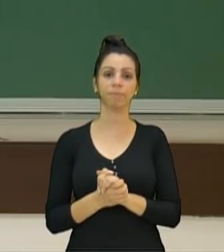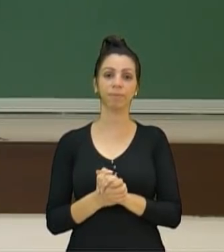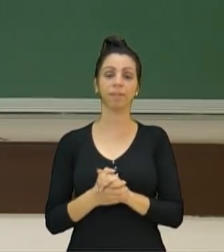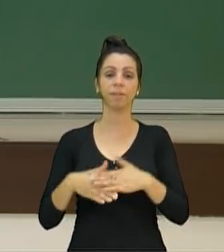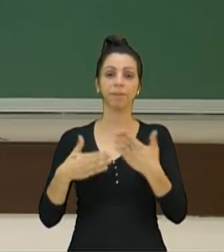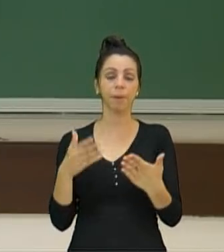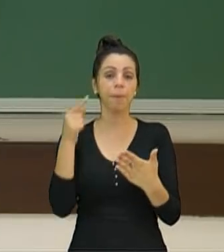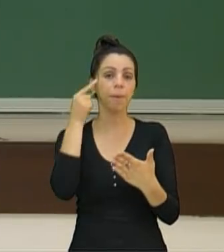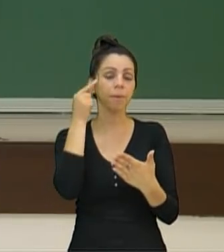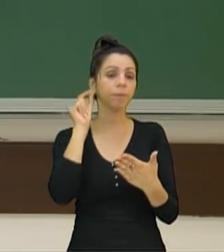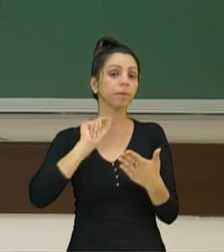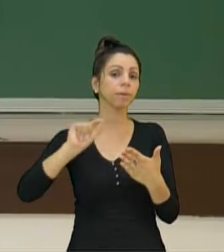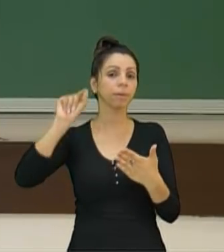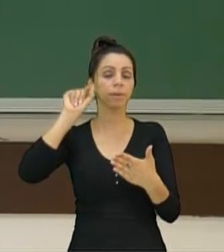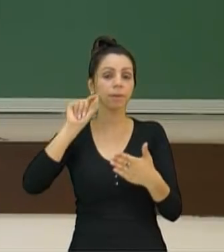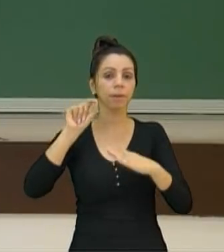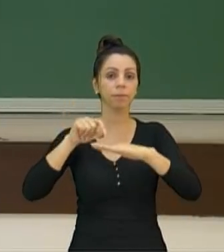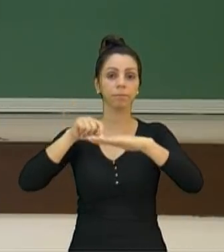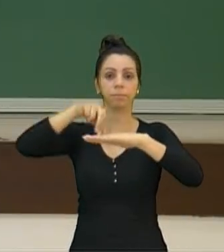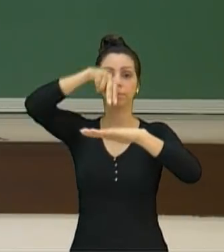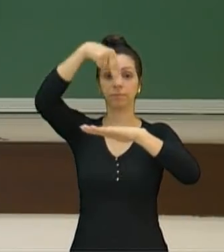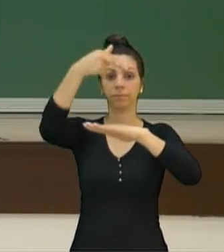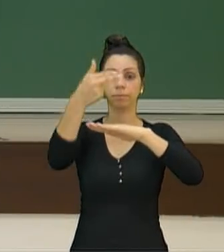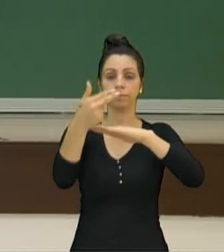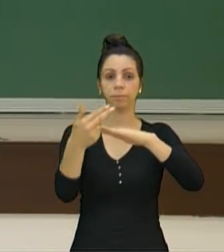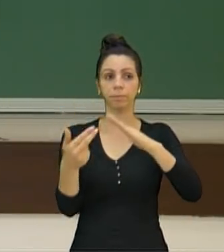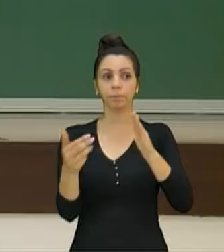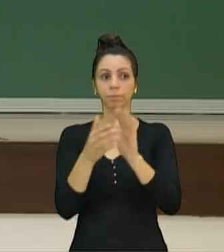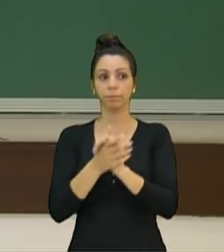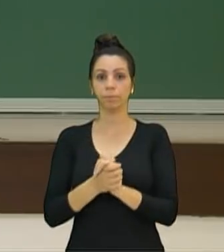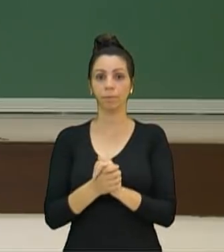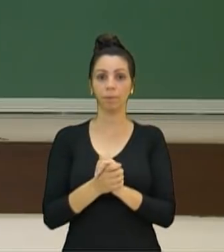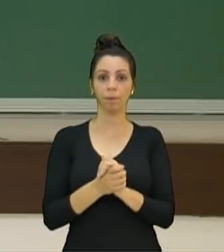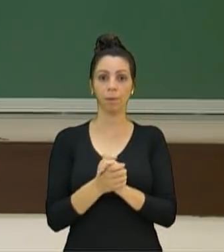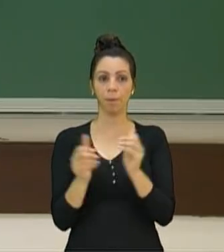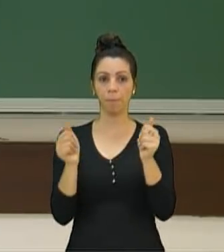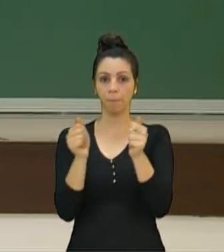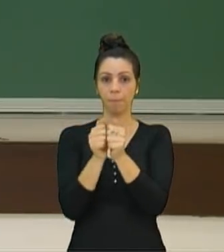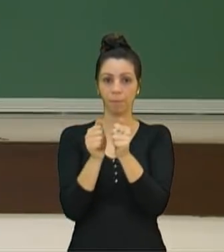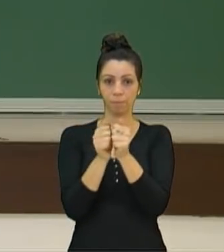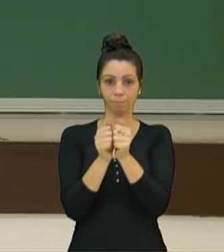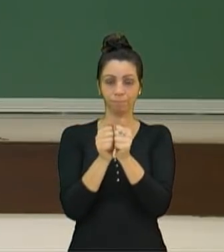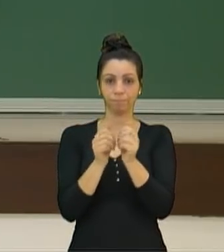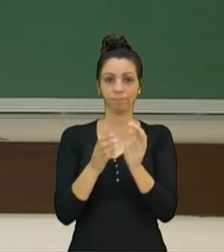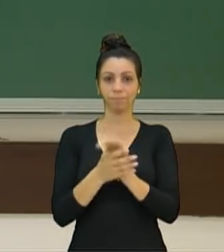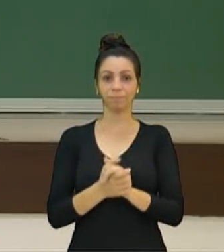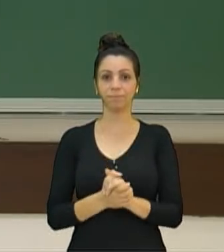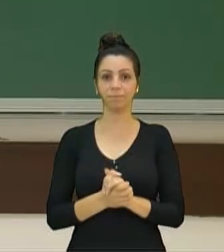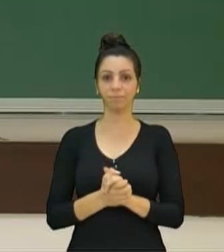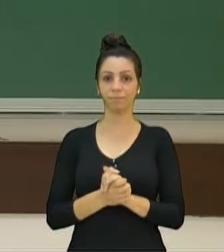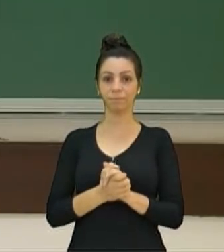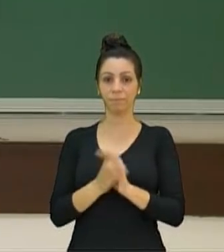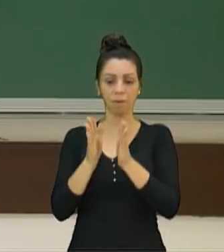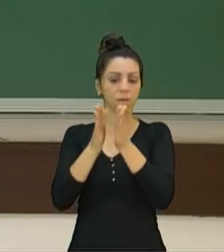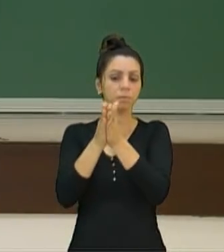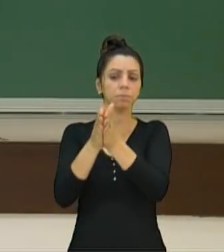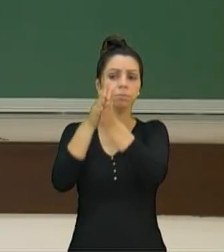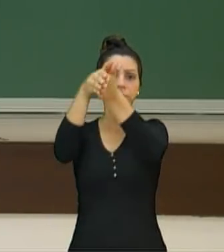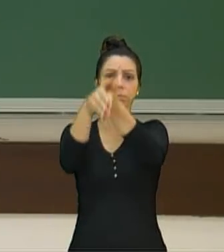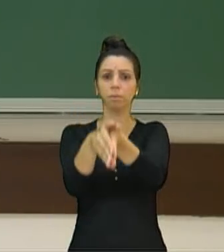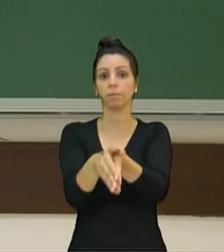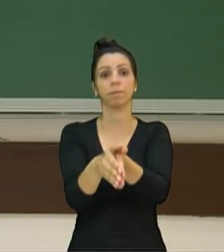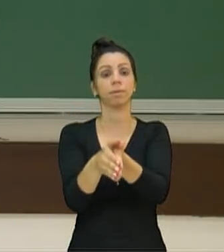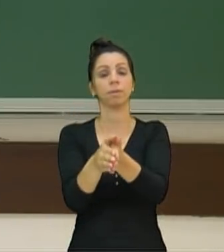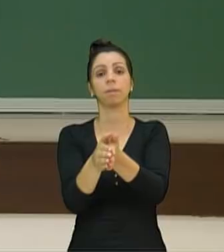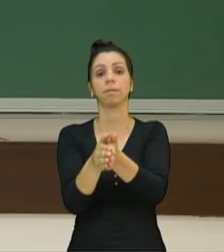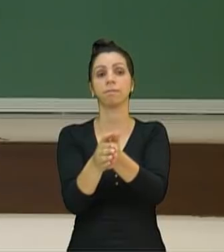de entrar na água, o atleta junta as mãos nesse formato, né? Essa é uma ideia errada. Na